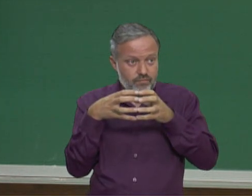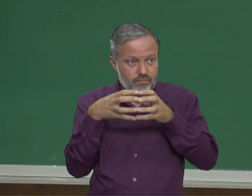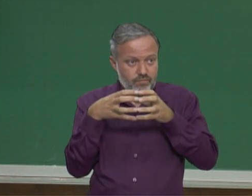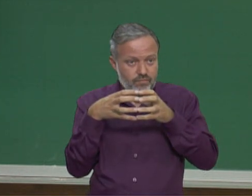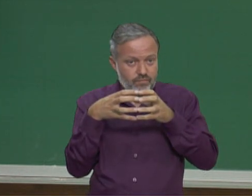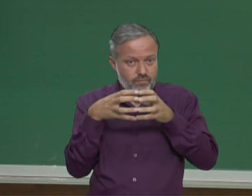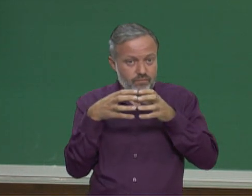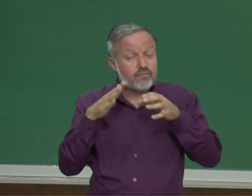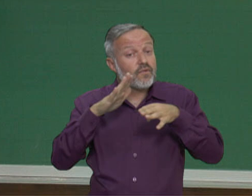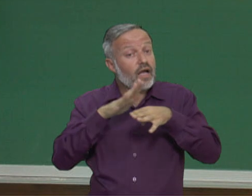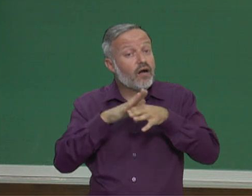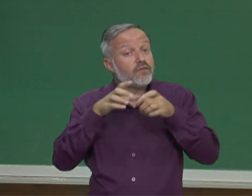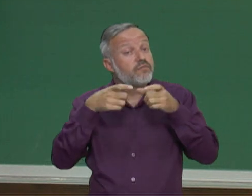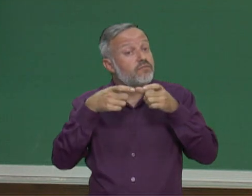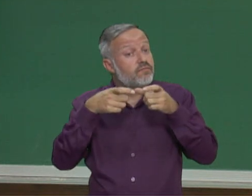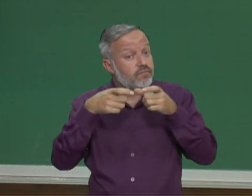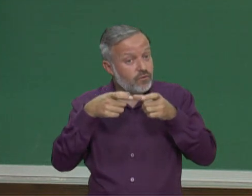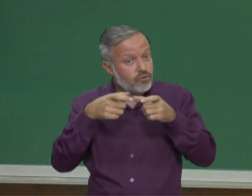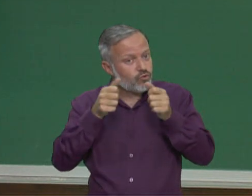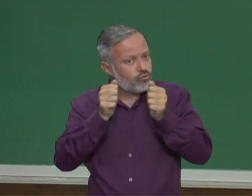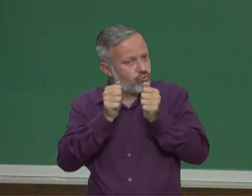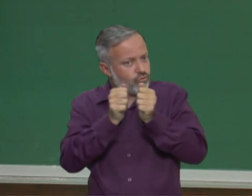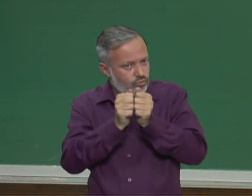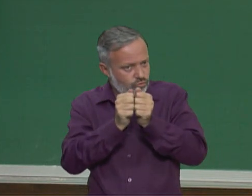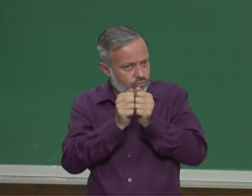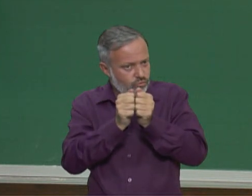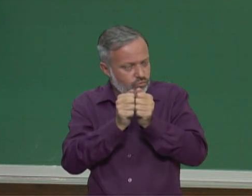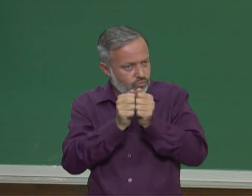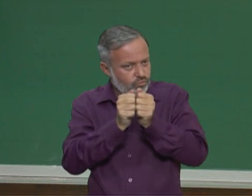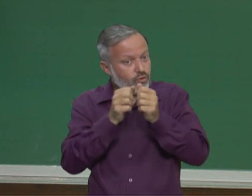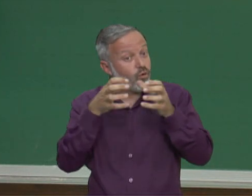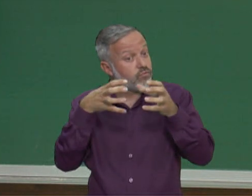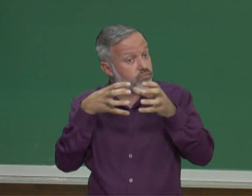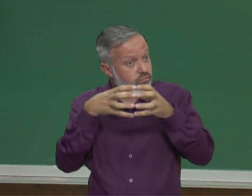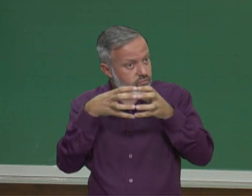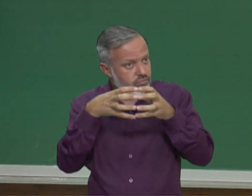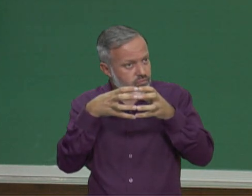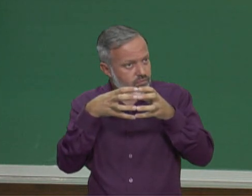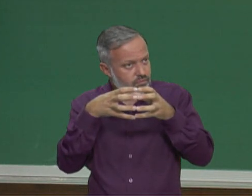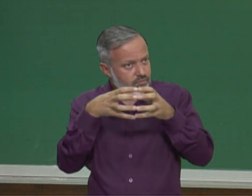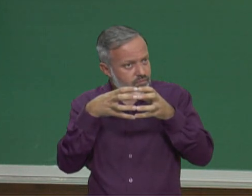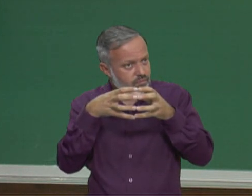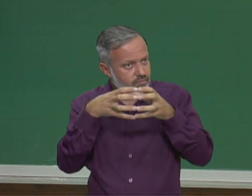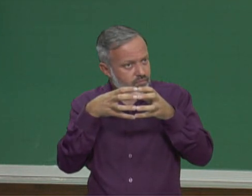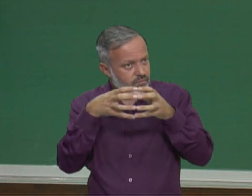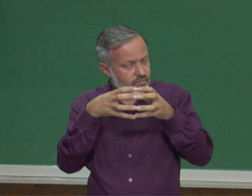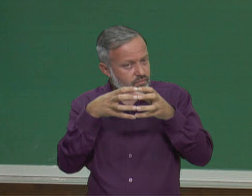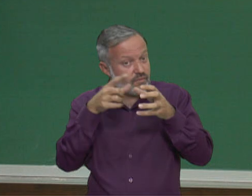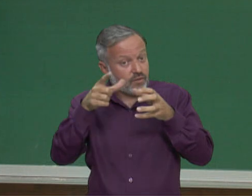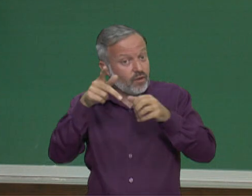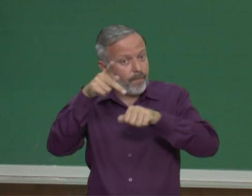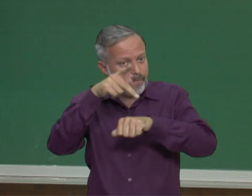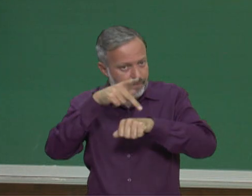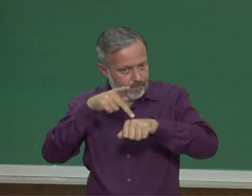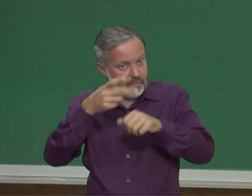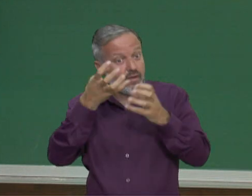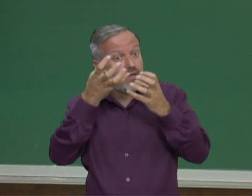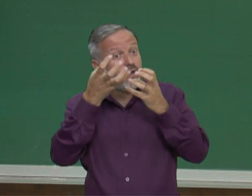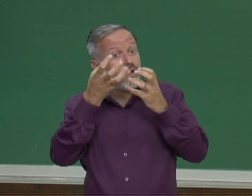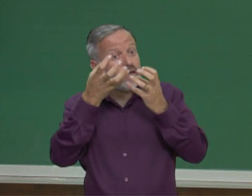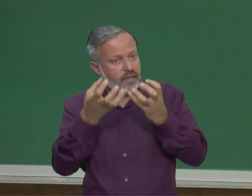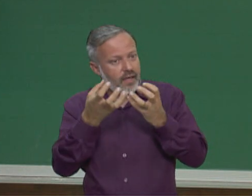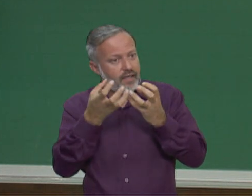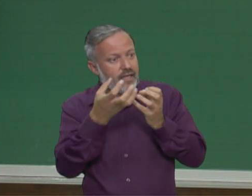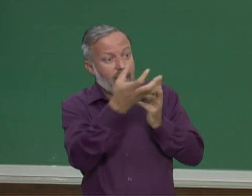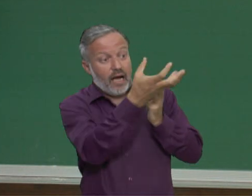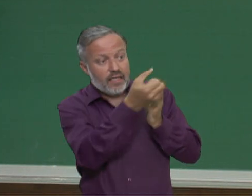podem fazer parte desse grupo, o porquê também, tá? E se esses outros países também querem a associação, a